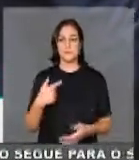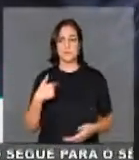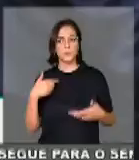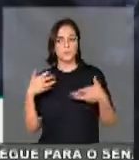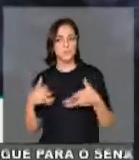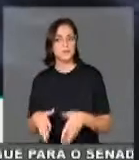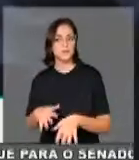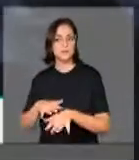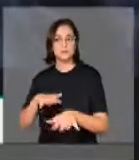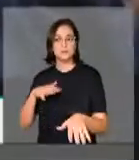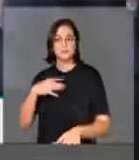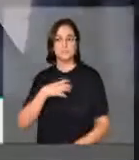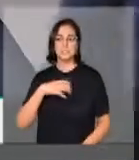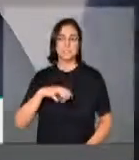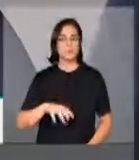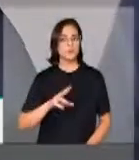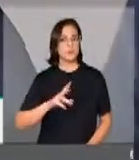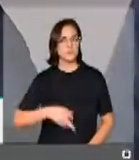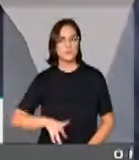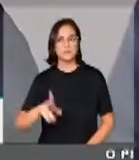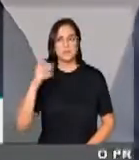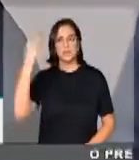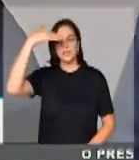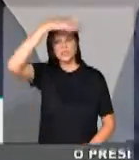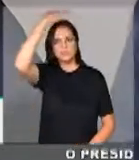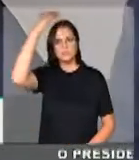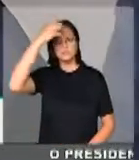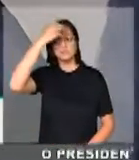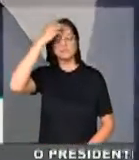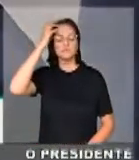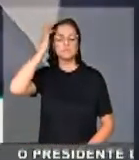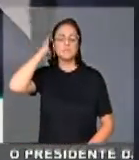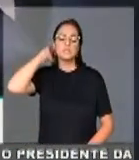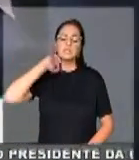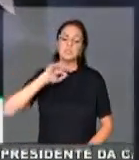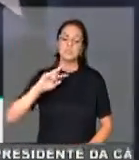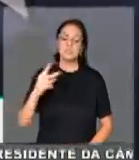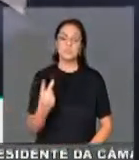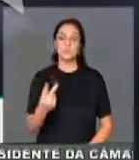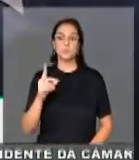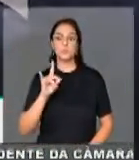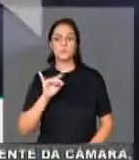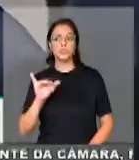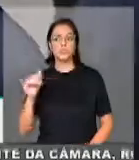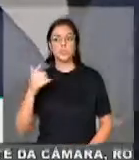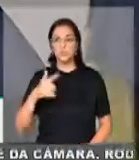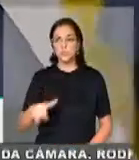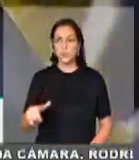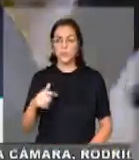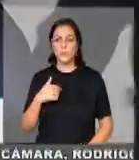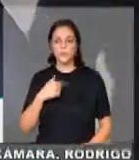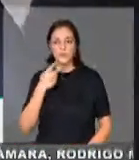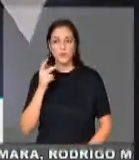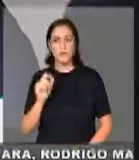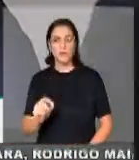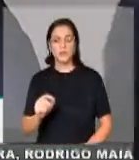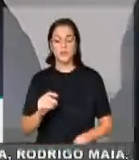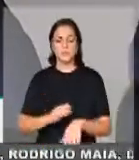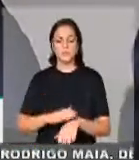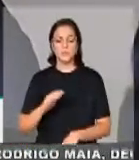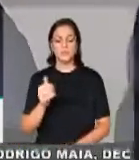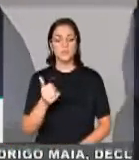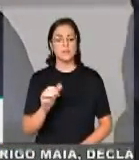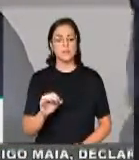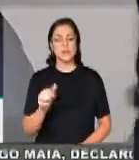Salvador, uma justa homenagem. E segundo, registrar de novo, que pelo segundo dia consecutivo, presidenta, é uma fila de mais de